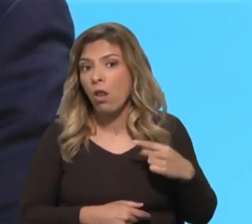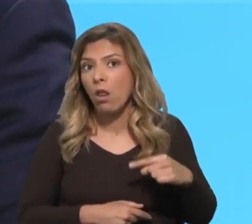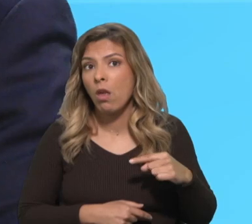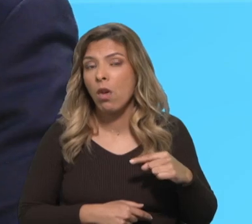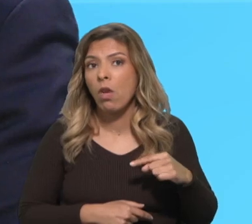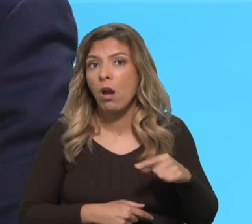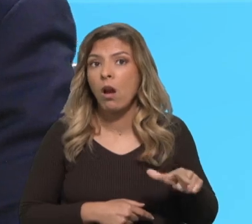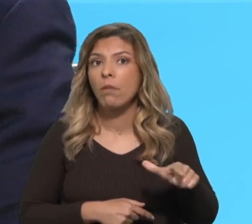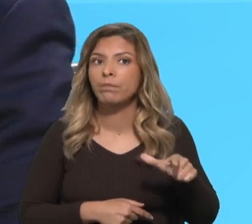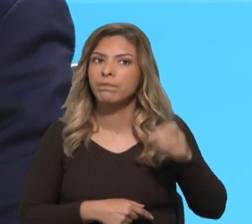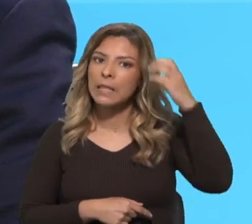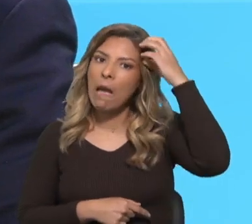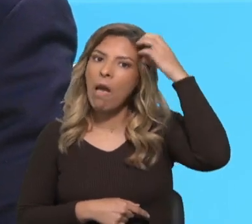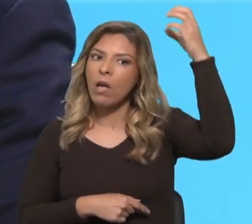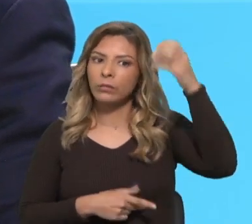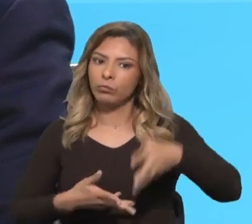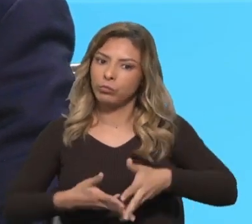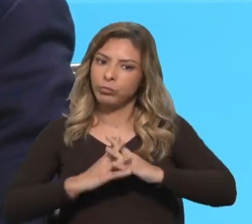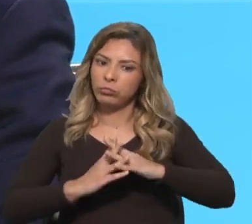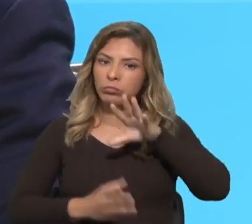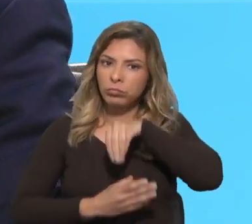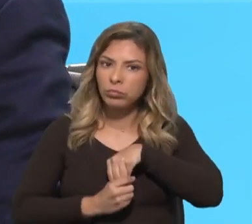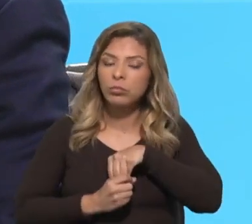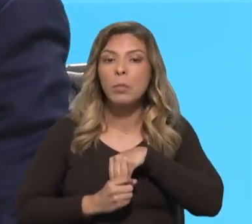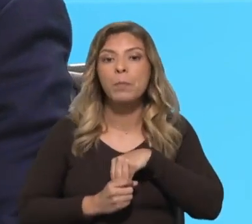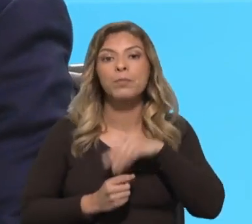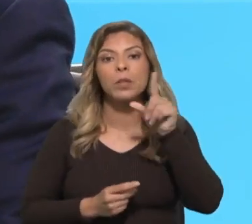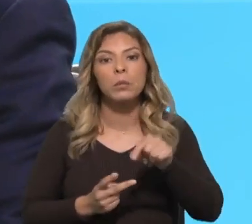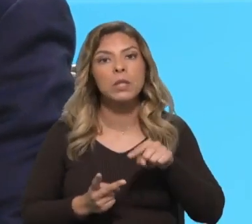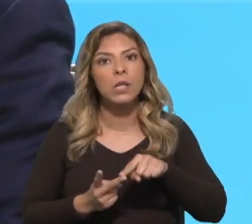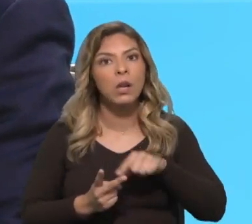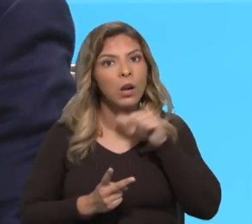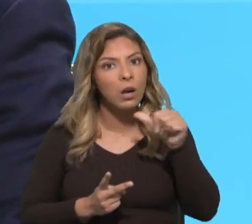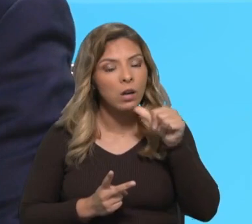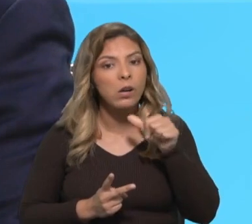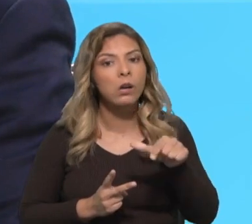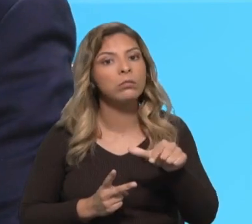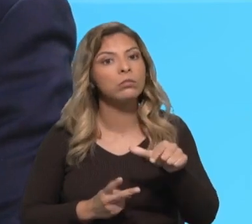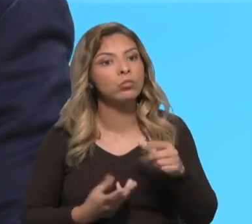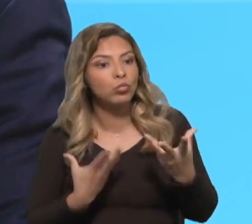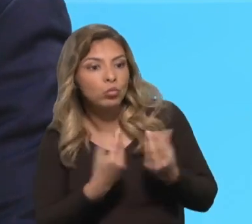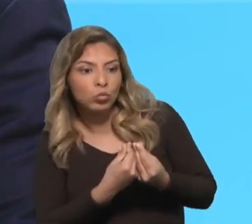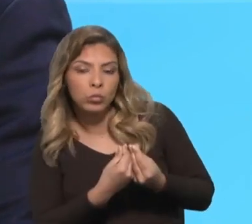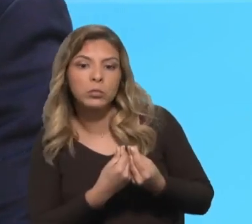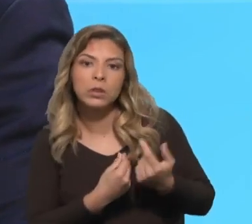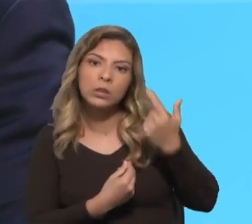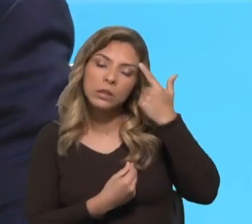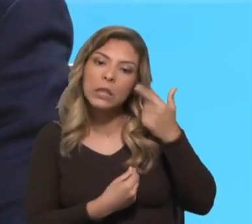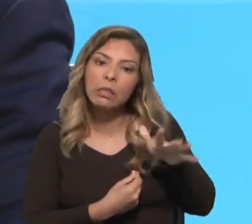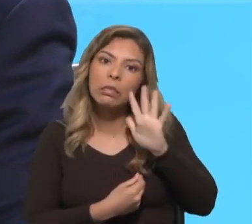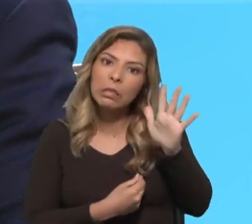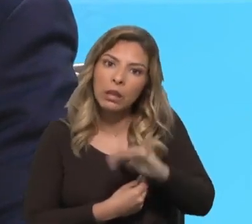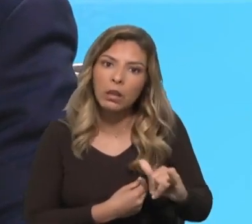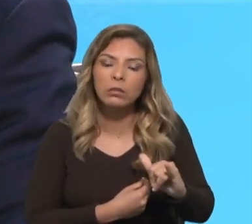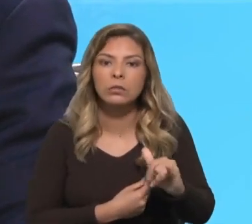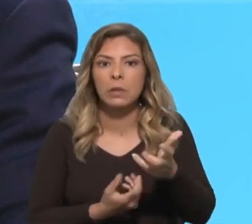alguns reinos consolidados e que pretendiam, no fundo, ter ao seu lado a figura, portanto, mais